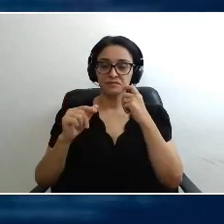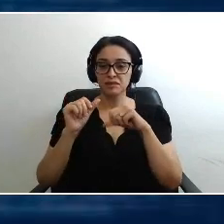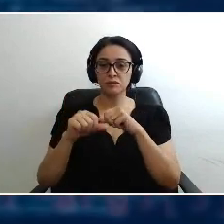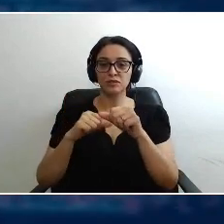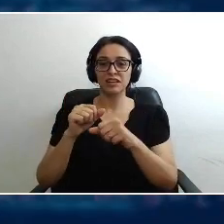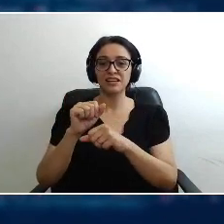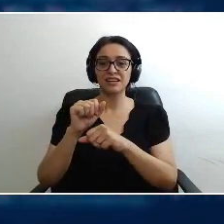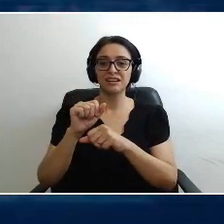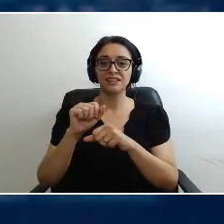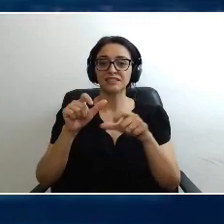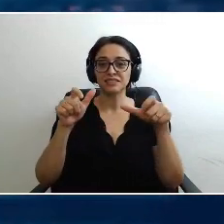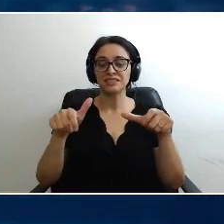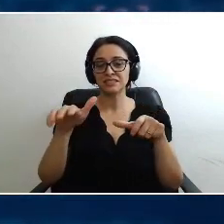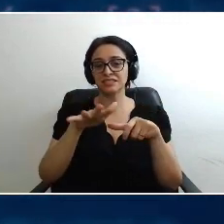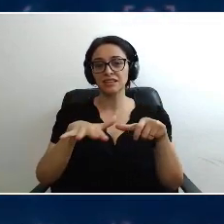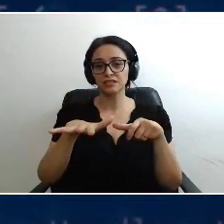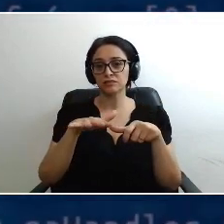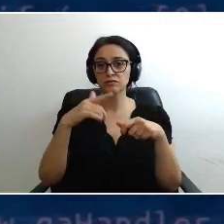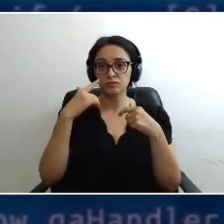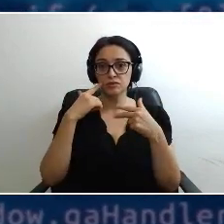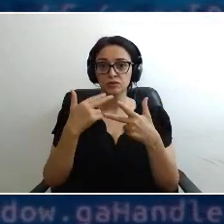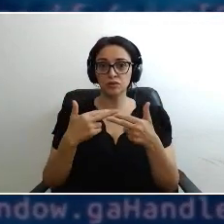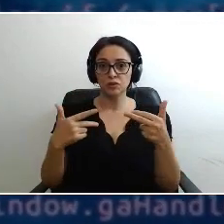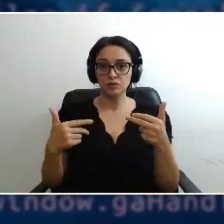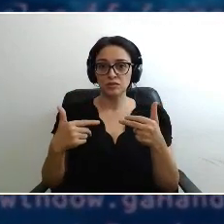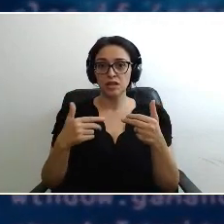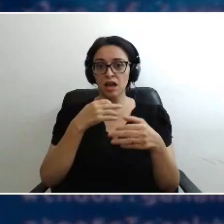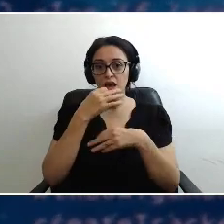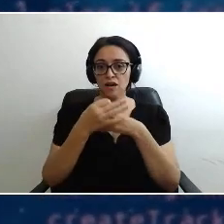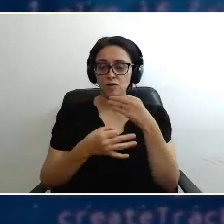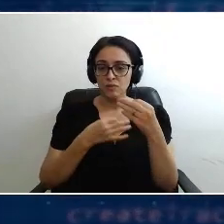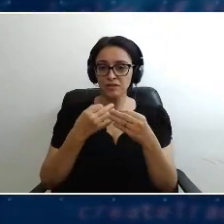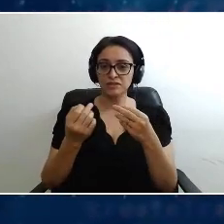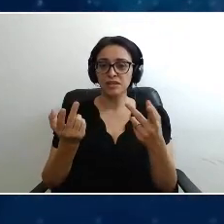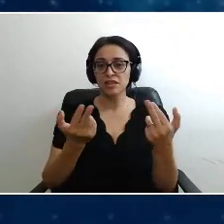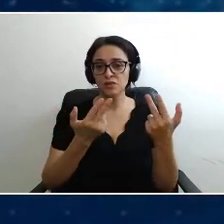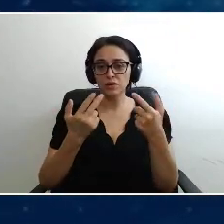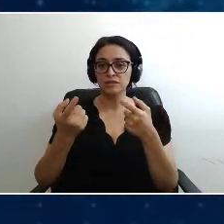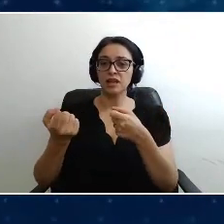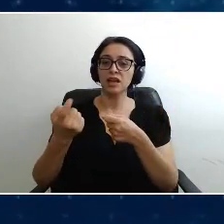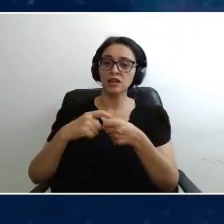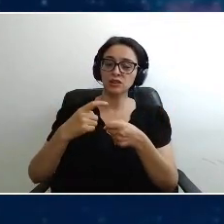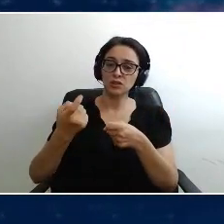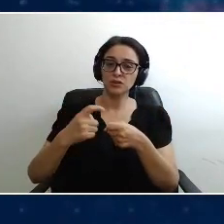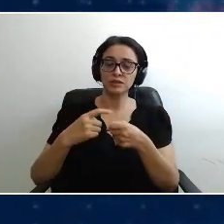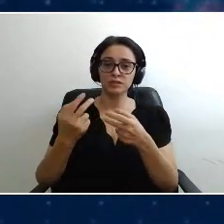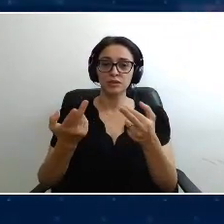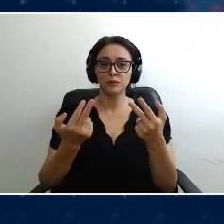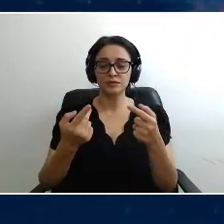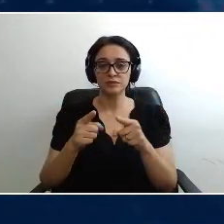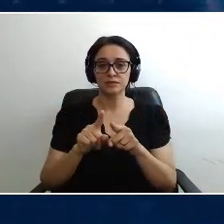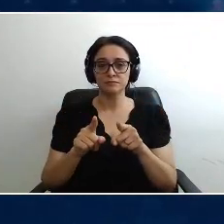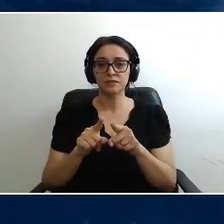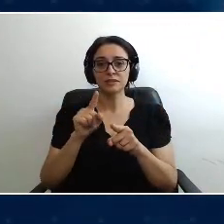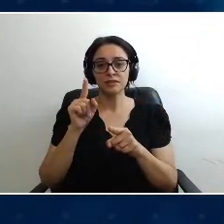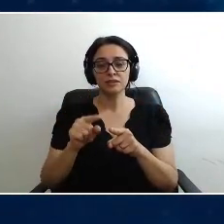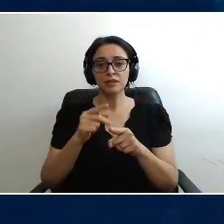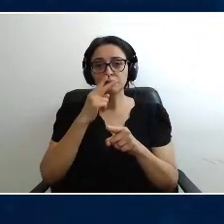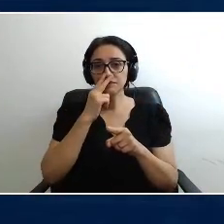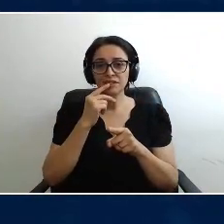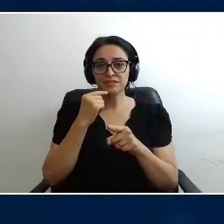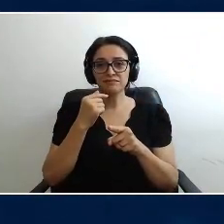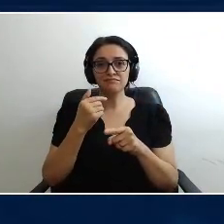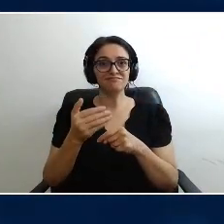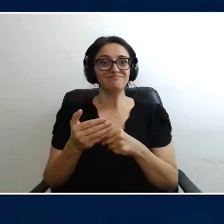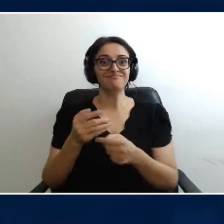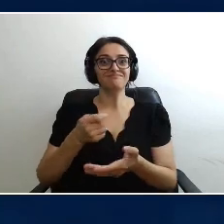e tem essa ideia de que alguns argumentos iguais têm retornos iguais, mas isso é algo que você não pode levar a ferro e fogo, a